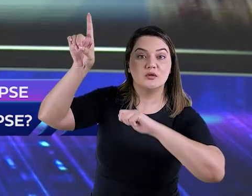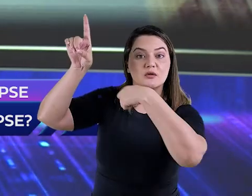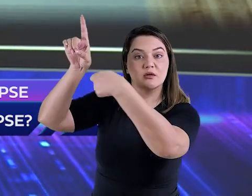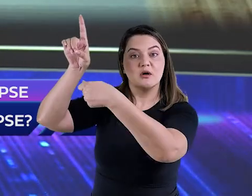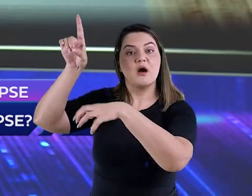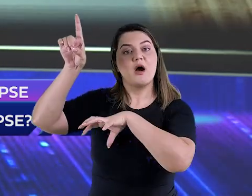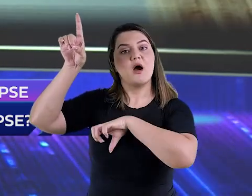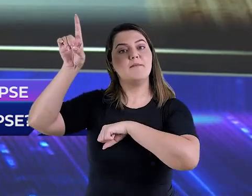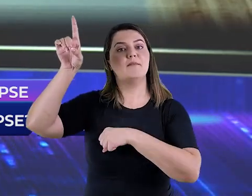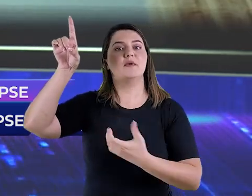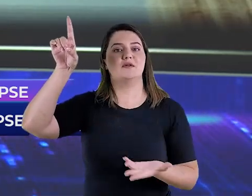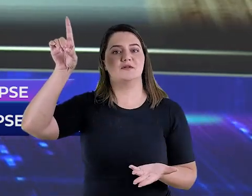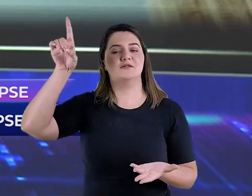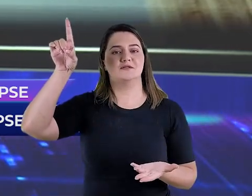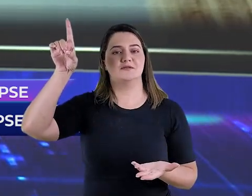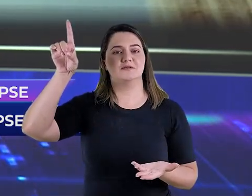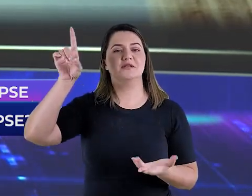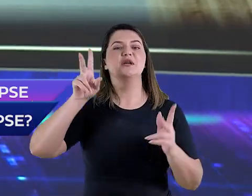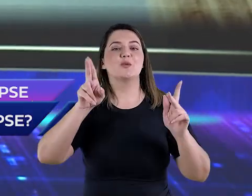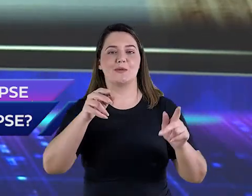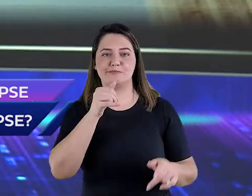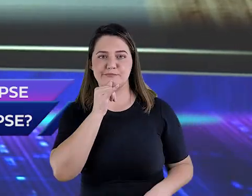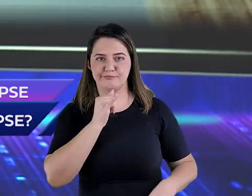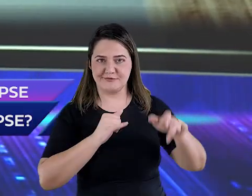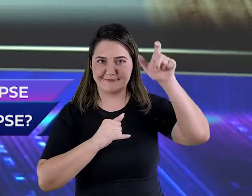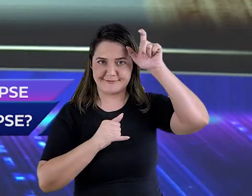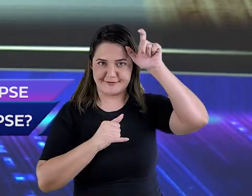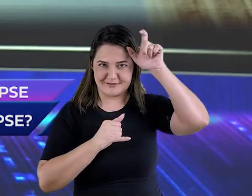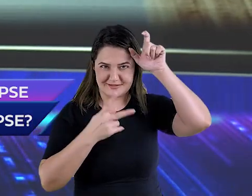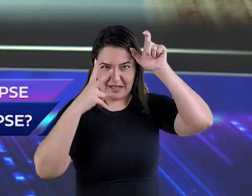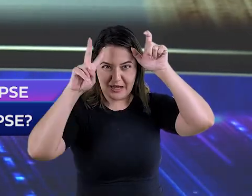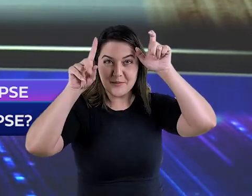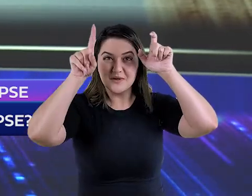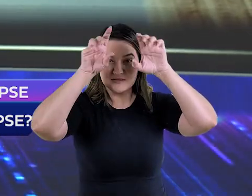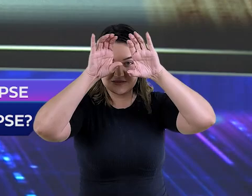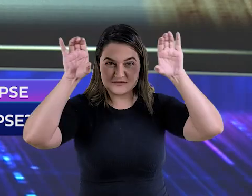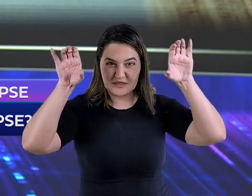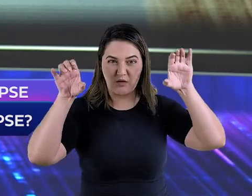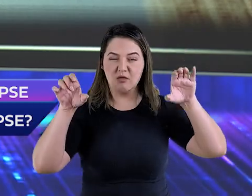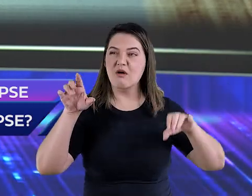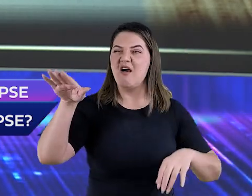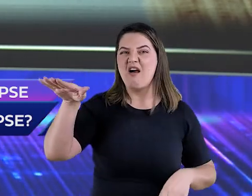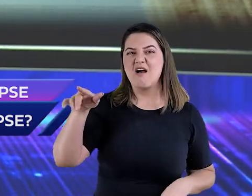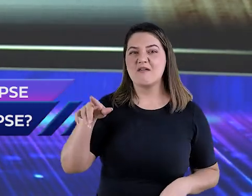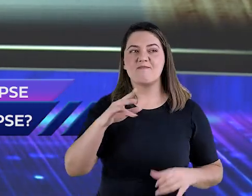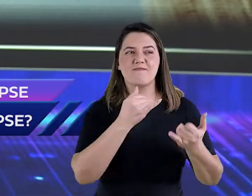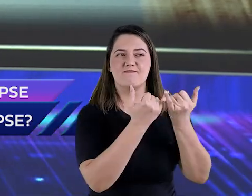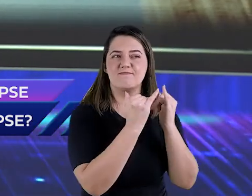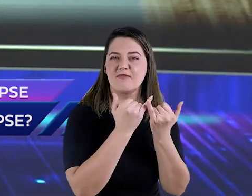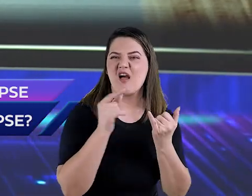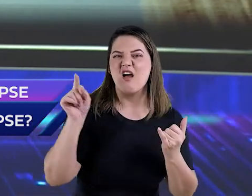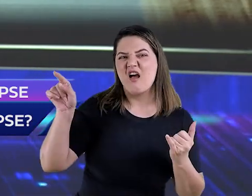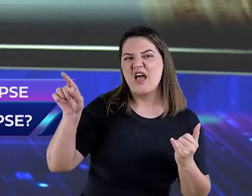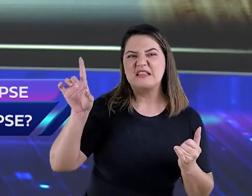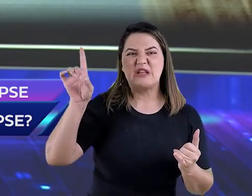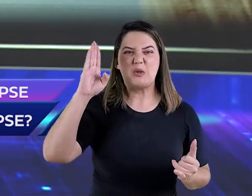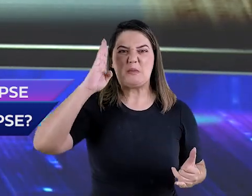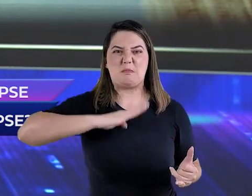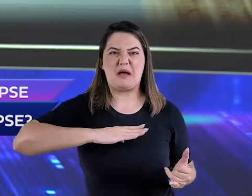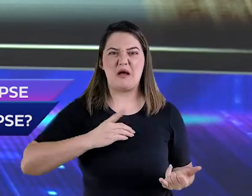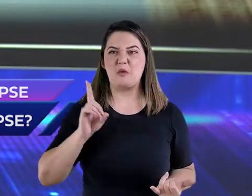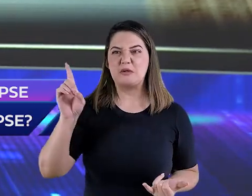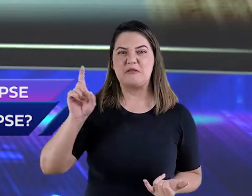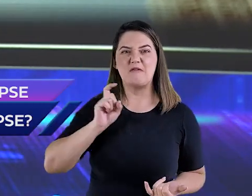negou características de Deus e o acusou de ser injusto, dizendo que ele exige fidelidade e obediência à